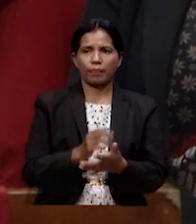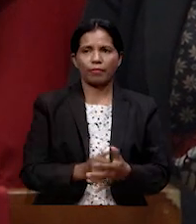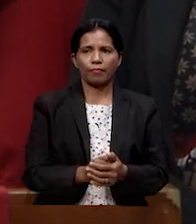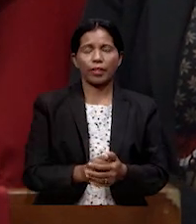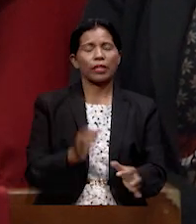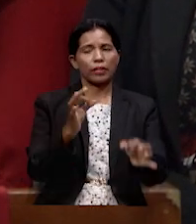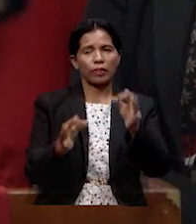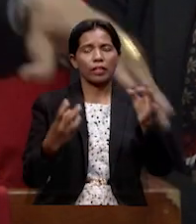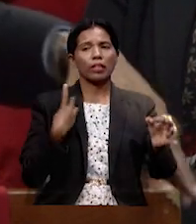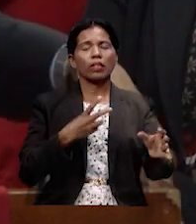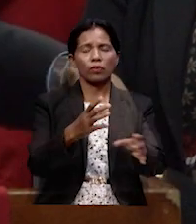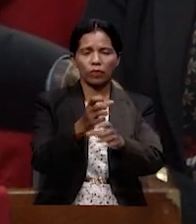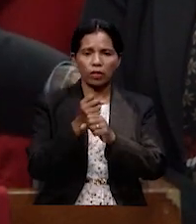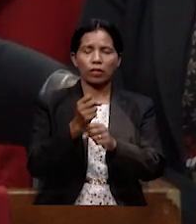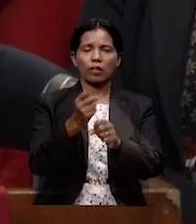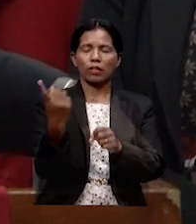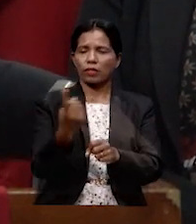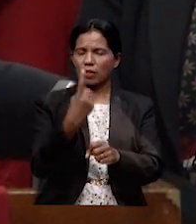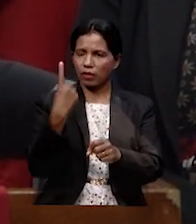Se isso foi bebê cansado, né, então